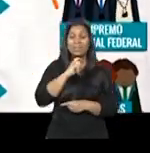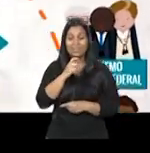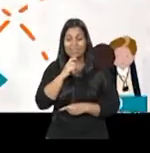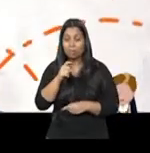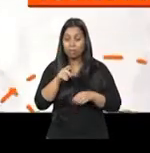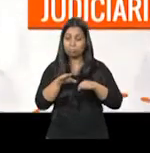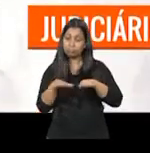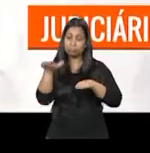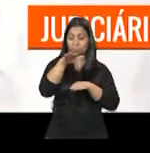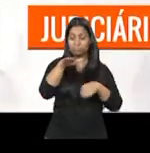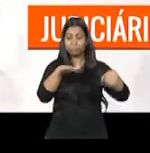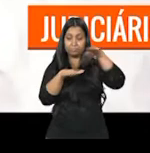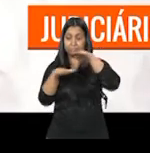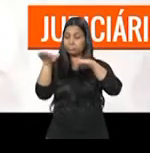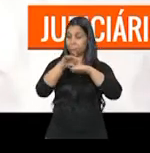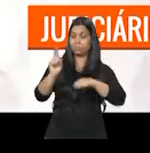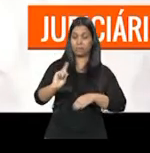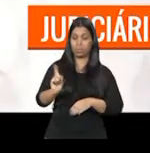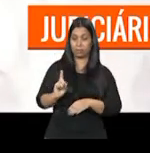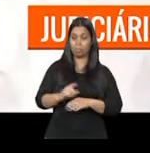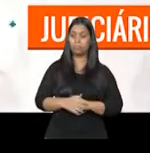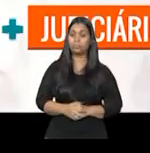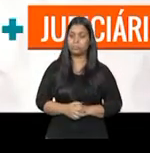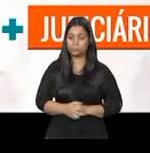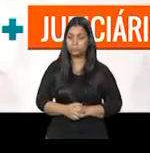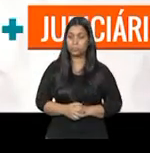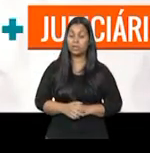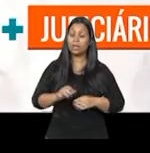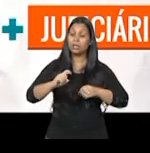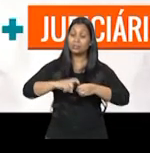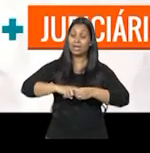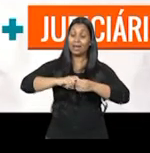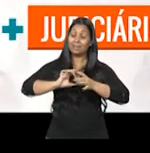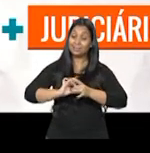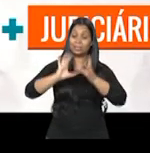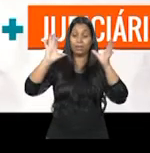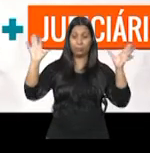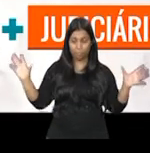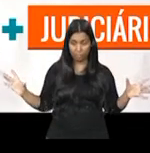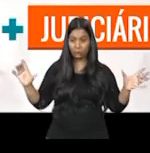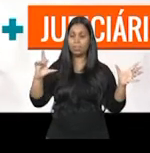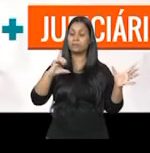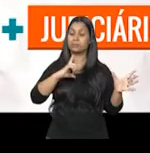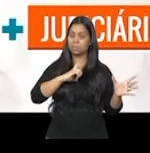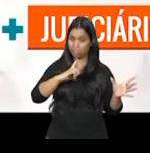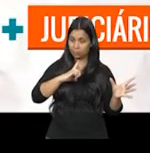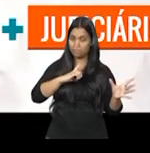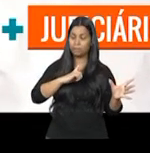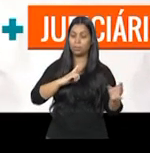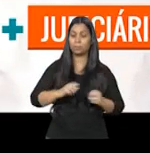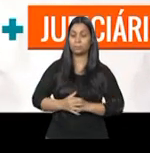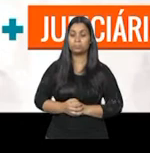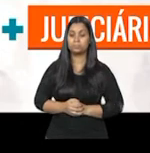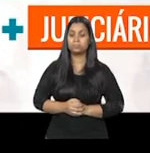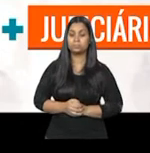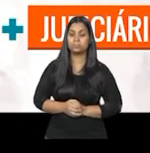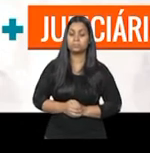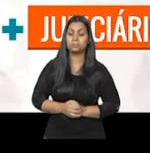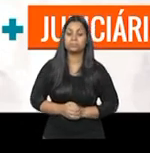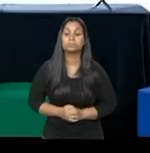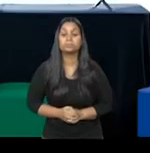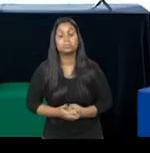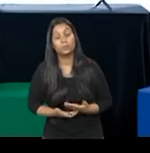nenhum se sobrepondo aos demais, fazendo com que a democracia no país seja